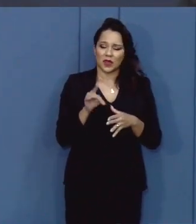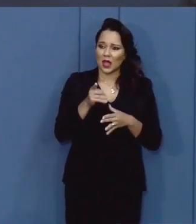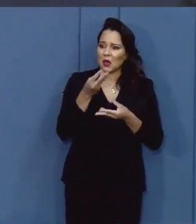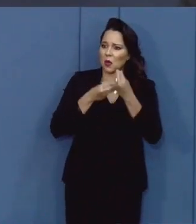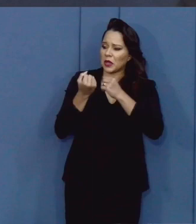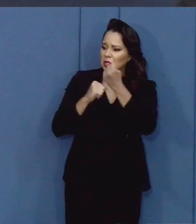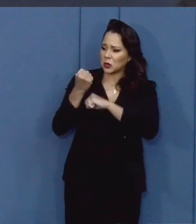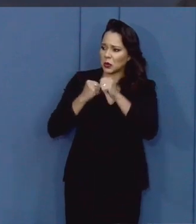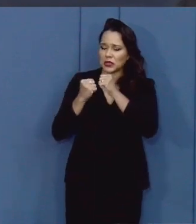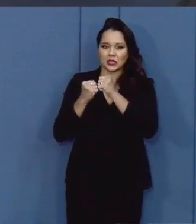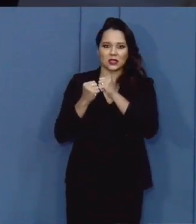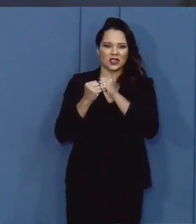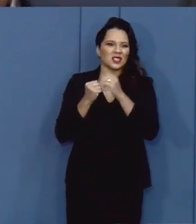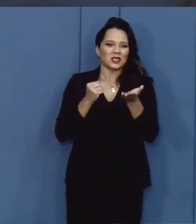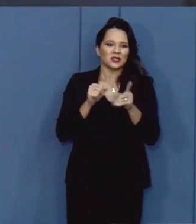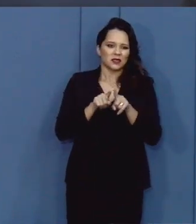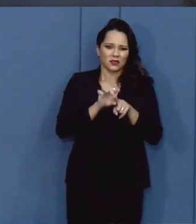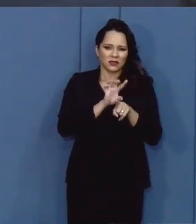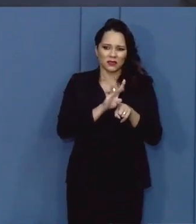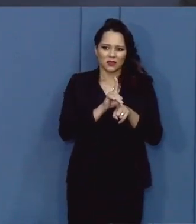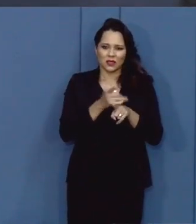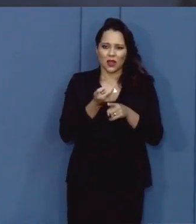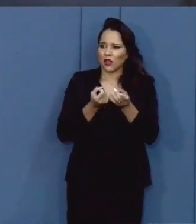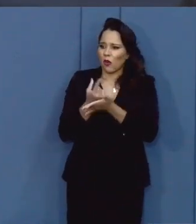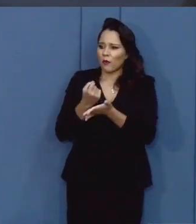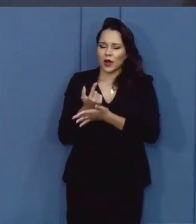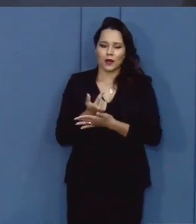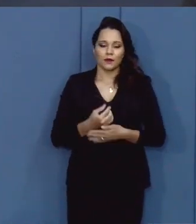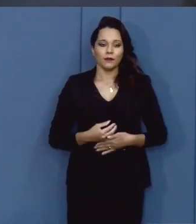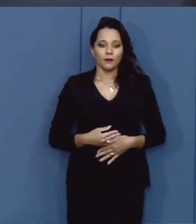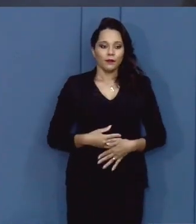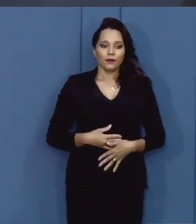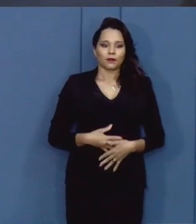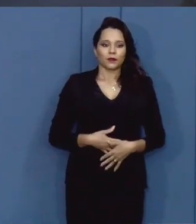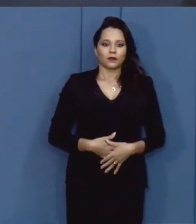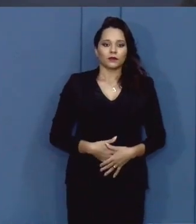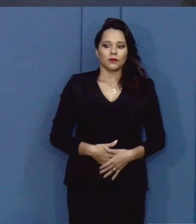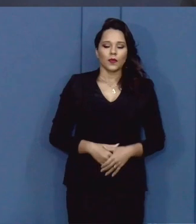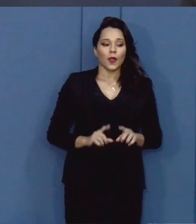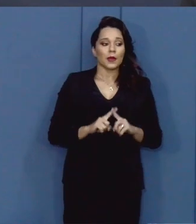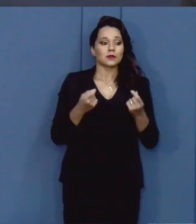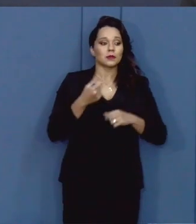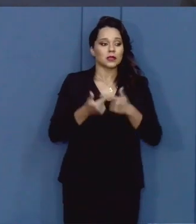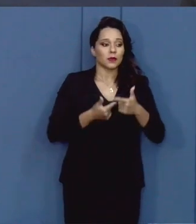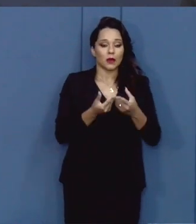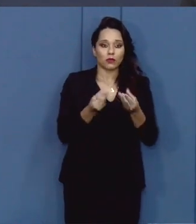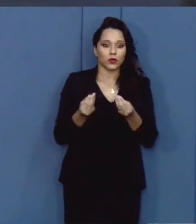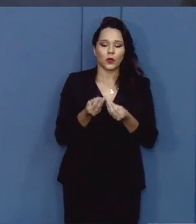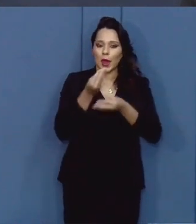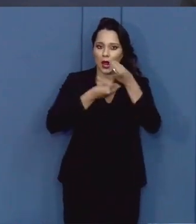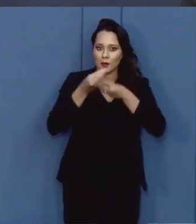Ultraprocessados. Mas não somente ultraprocessados, mas essa é outra discussão. Mas temos que trabalhar muito